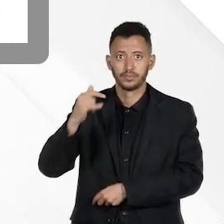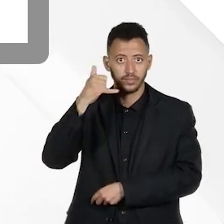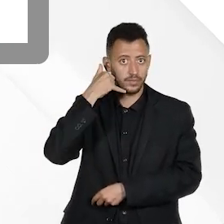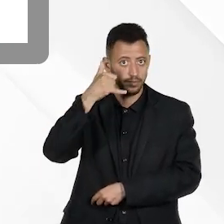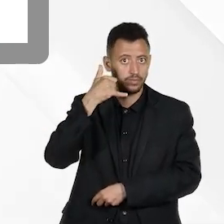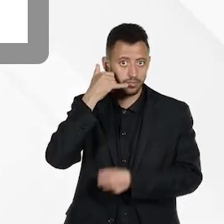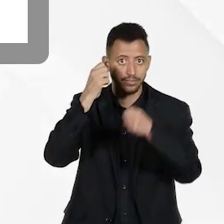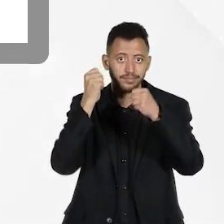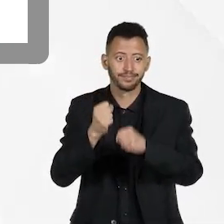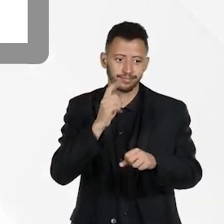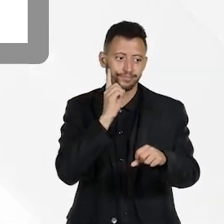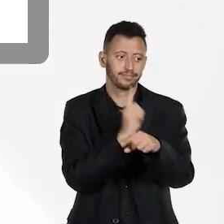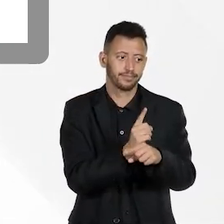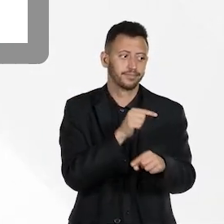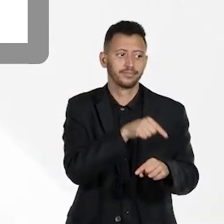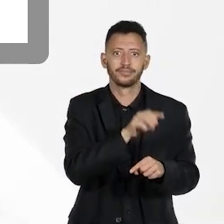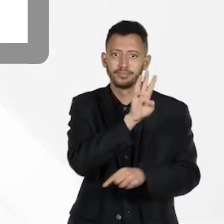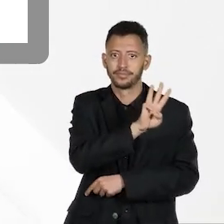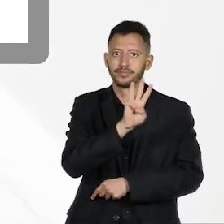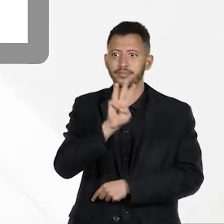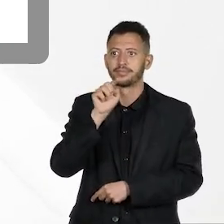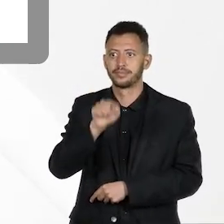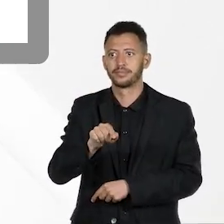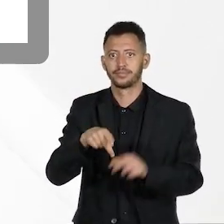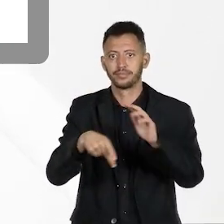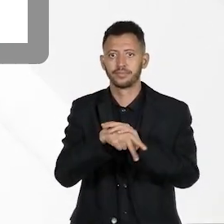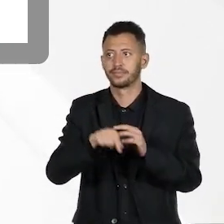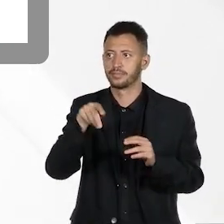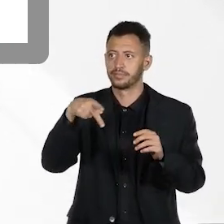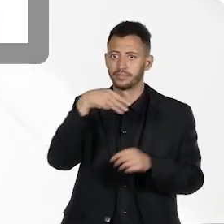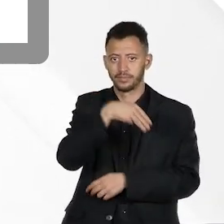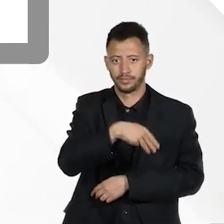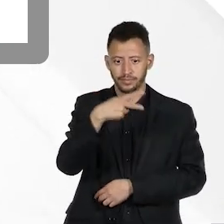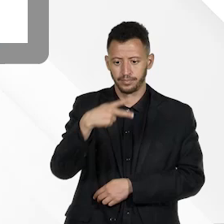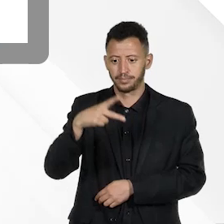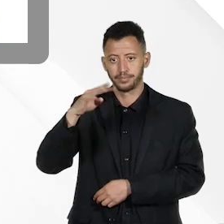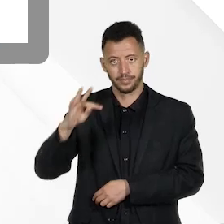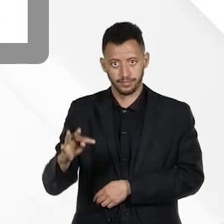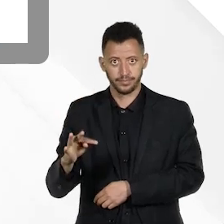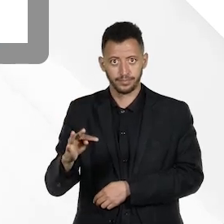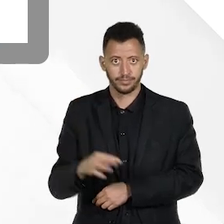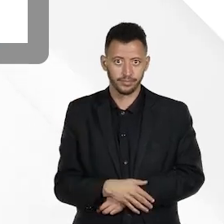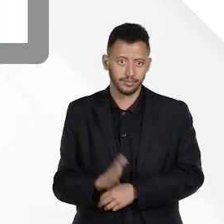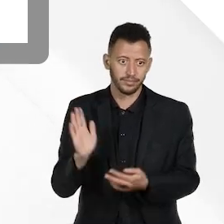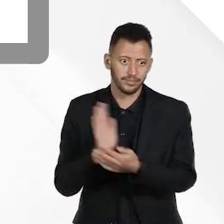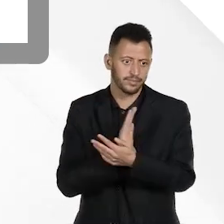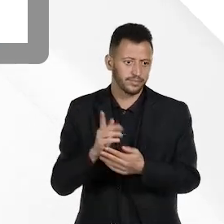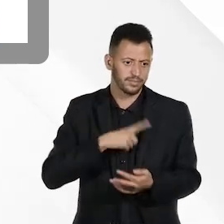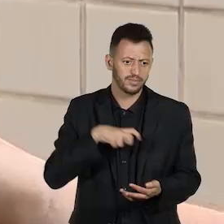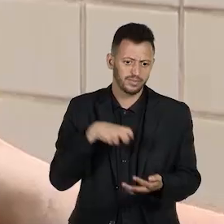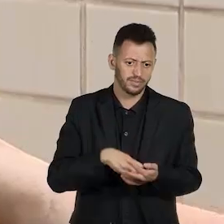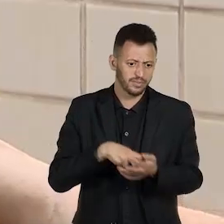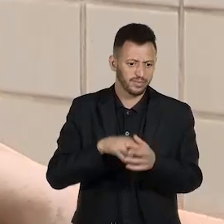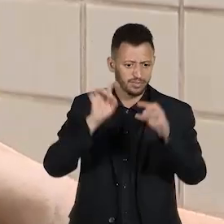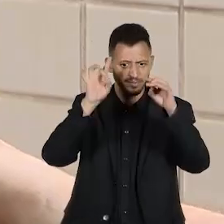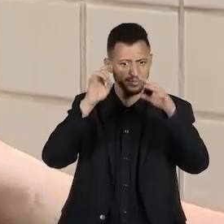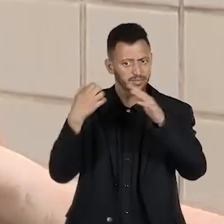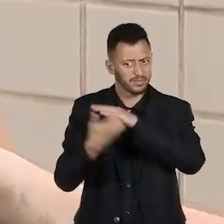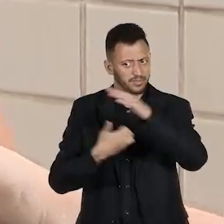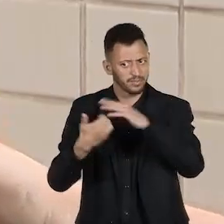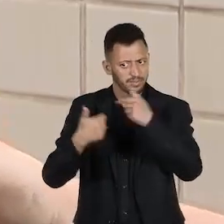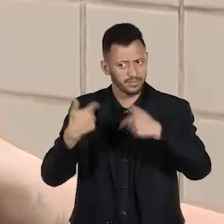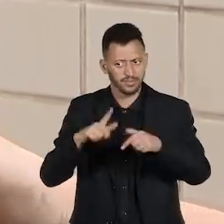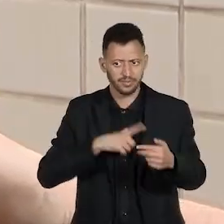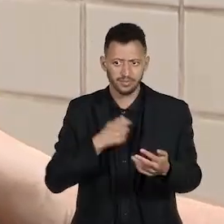do MPT. Esses telefones eles podem ser encontrados no site, no portal do Ministério Público do Trabalho. Tem algum tipo de